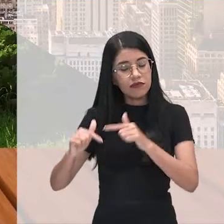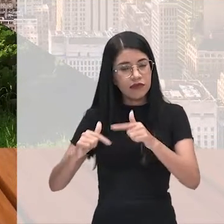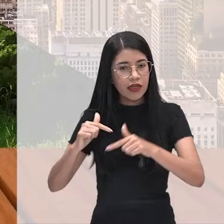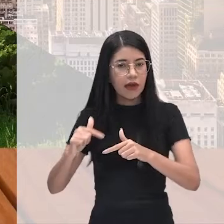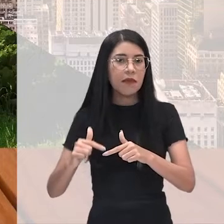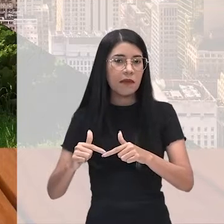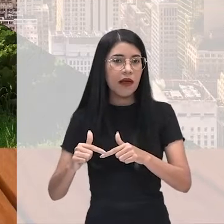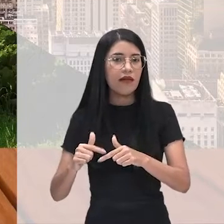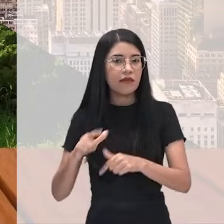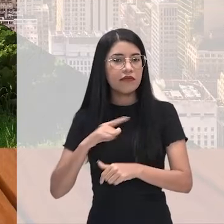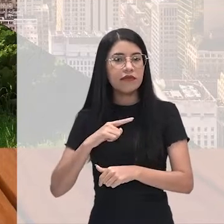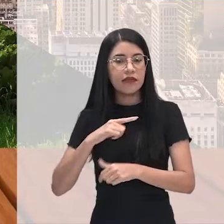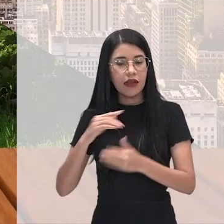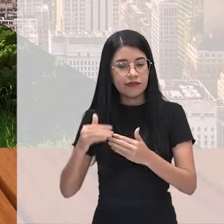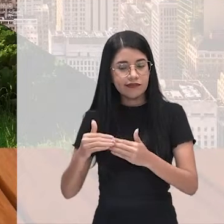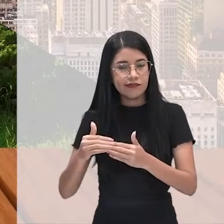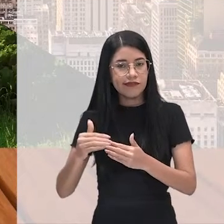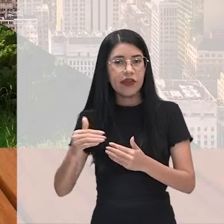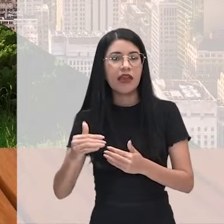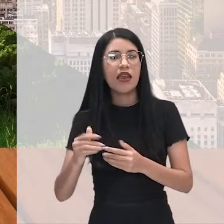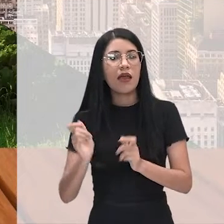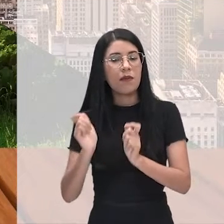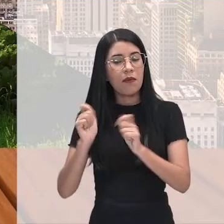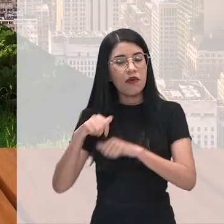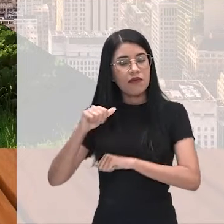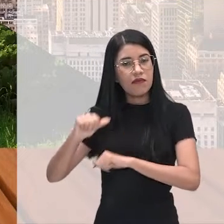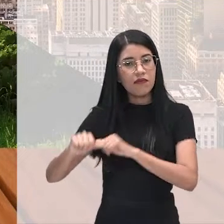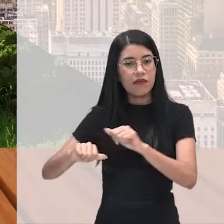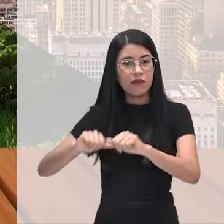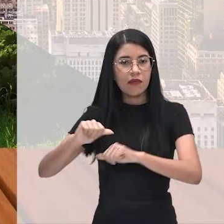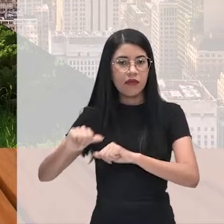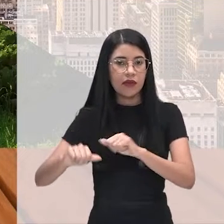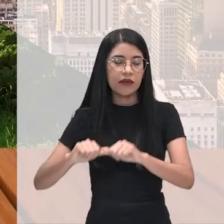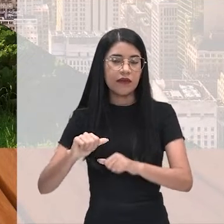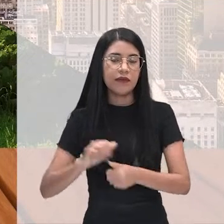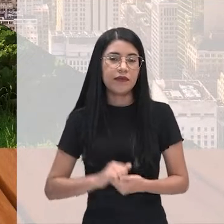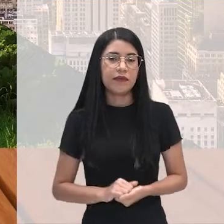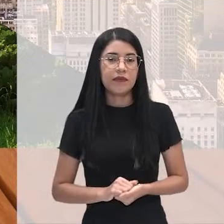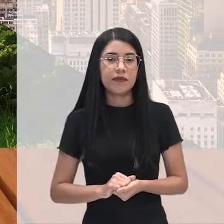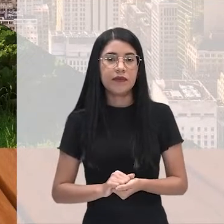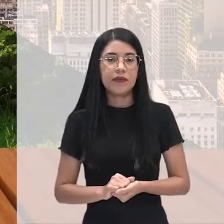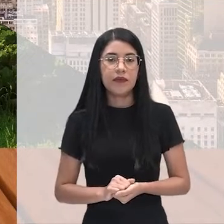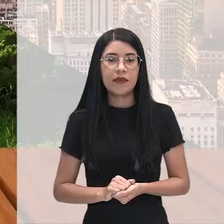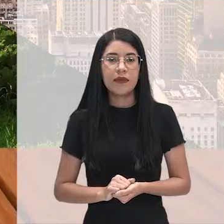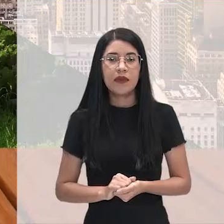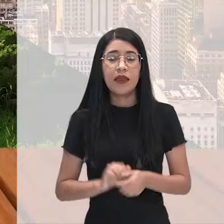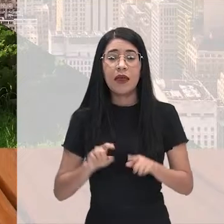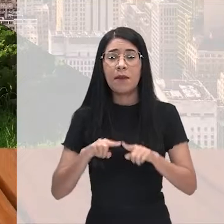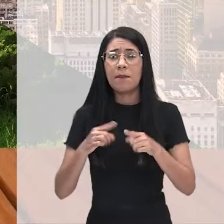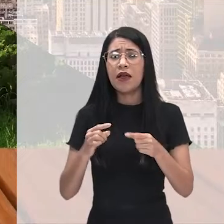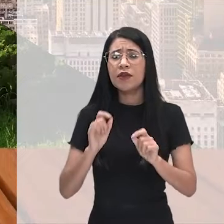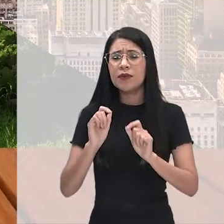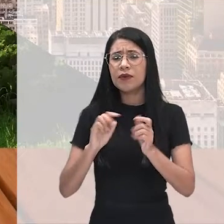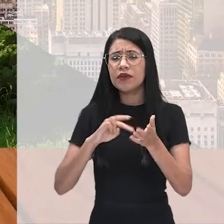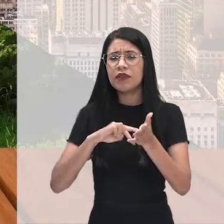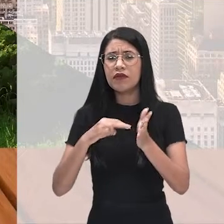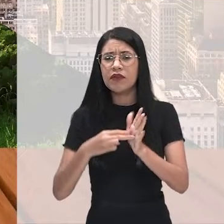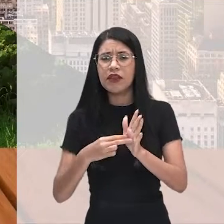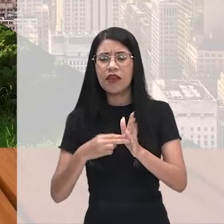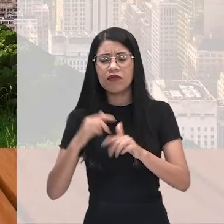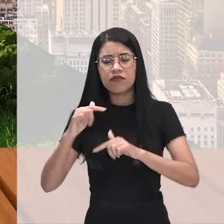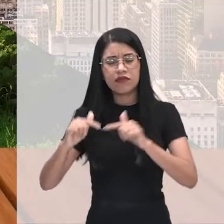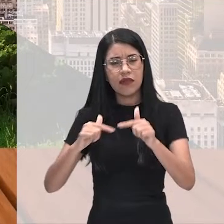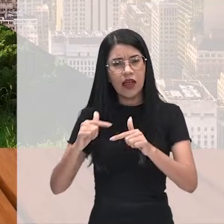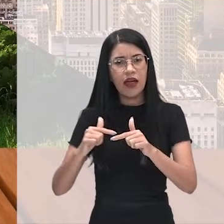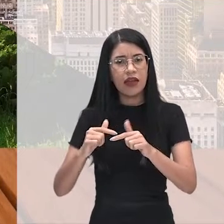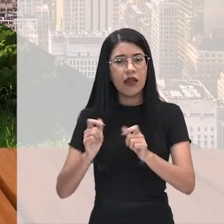fazer com que a gente promova essas alterações na natureza. E o que seria o trabalho? É tudo aquilo que o homem faz